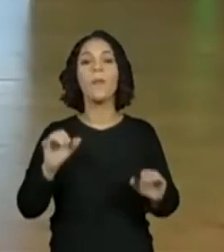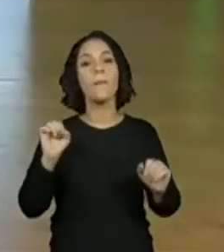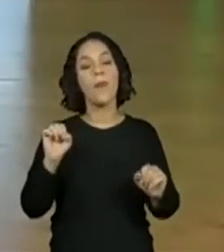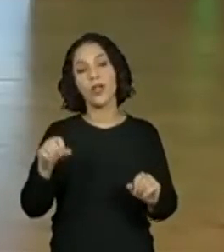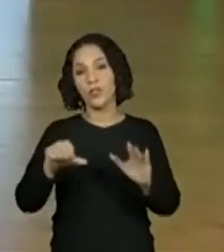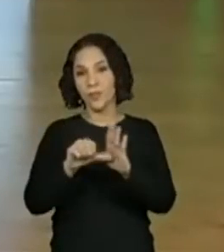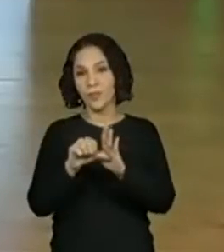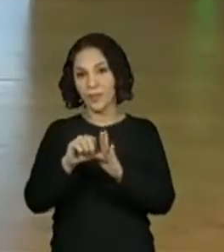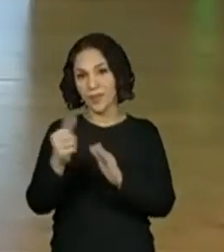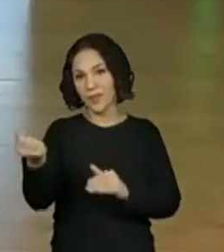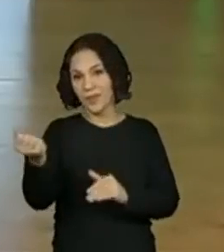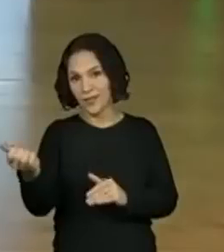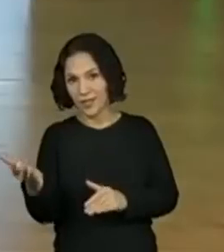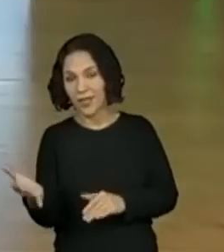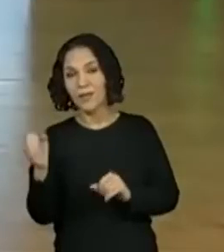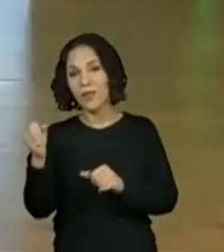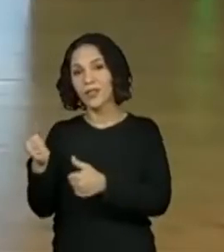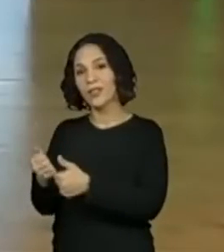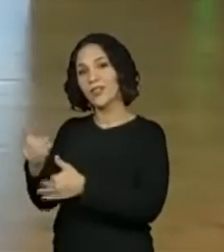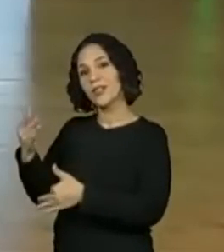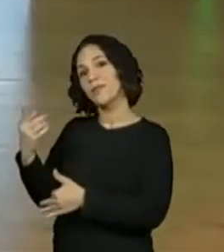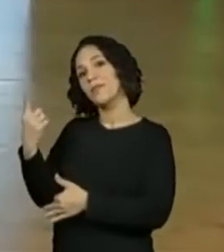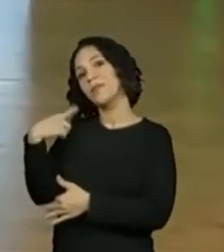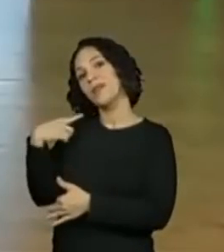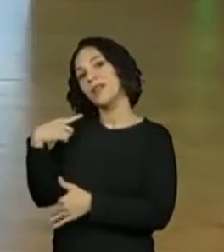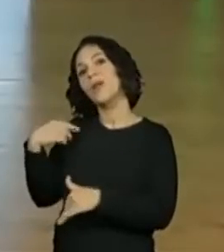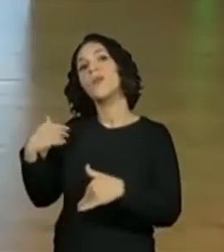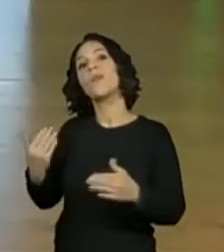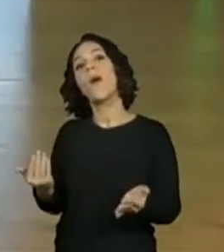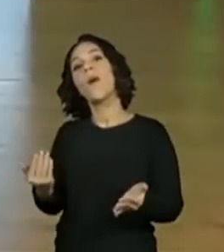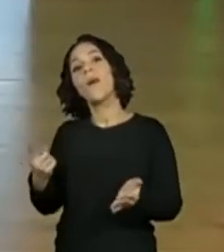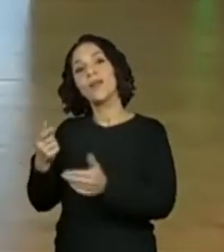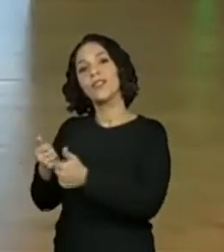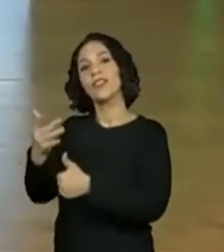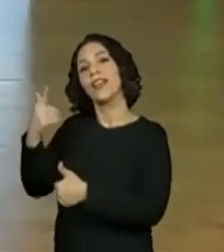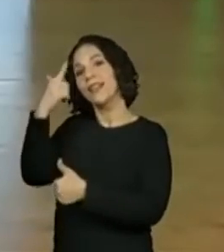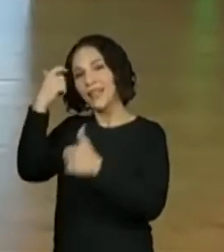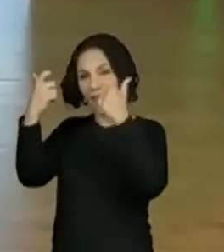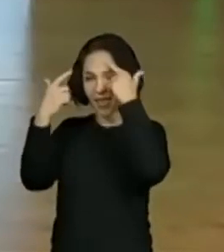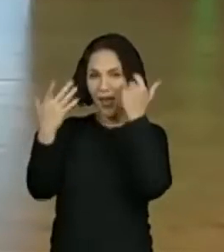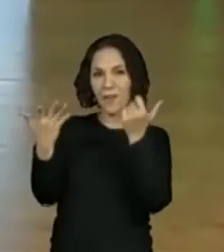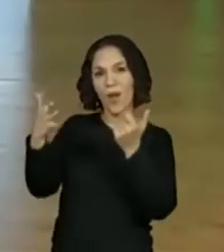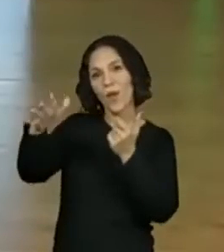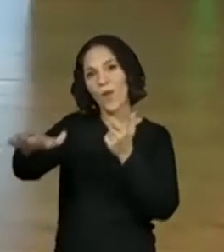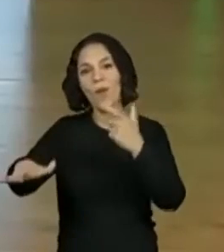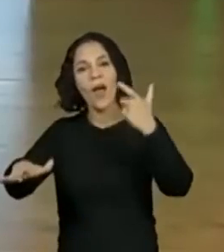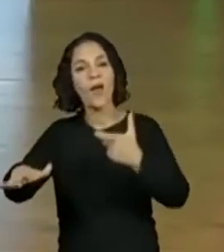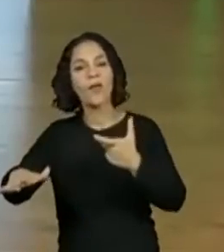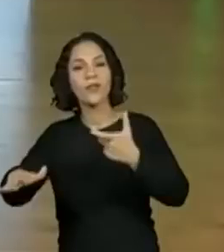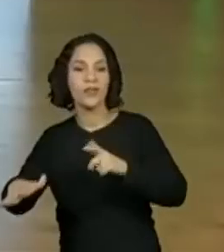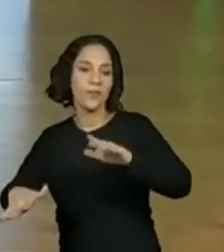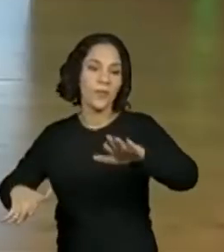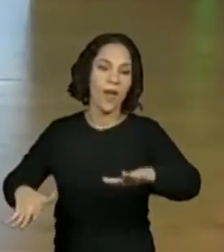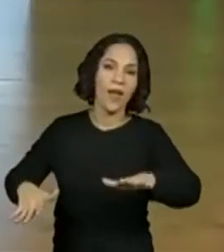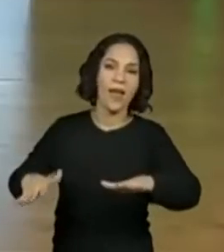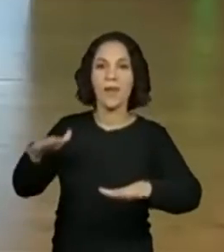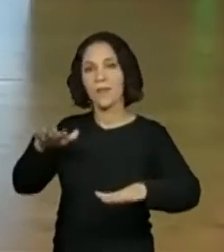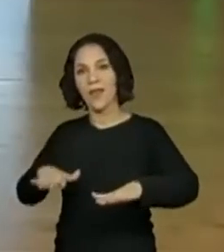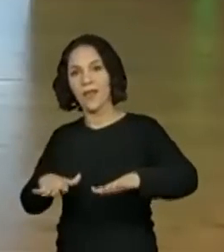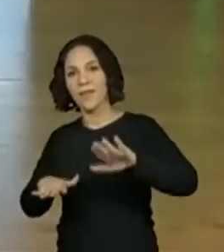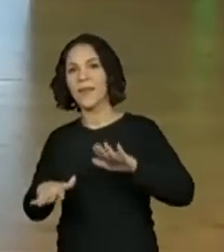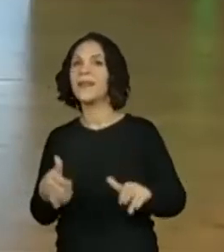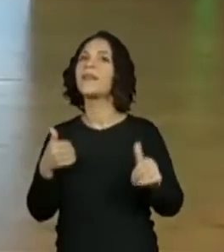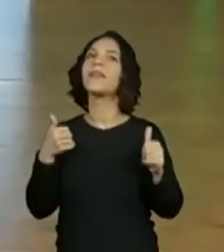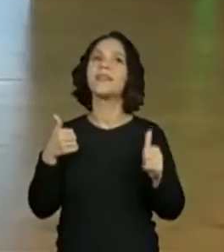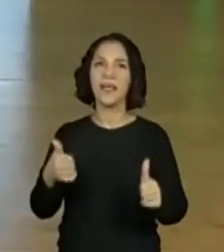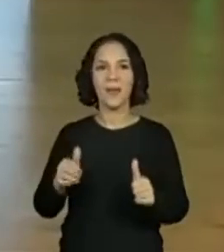primeira rodada e aí agora o pessoal do chat ajudando a gente aí. Eles que vão colocando sugestões. Lá onde tem que pôr a mão? Isso, qual então, mão, tá, qual pé. Pé. Então